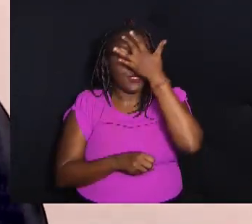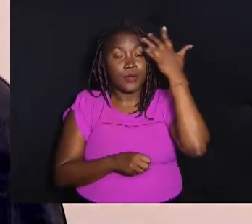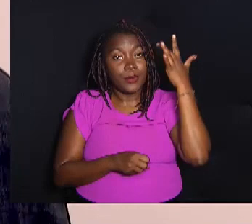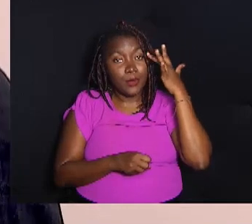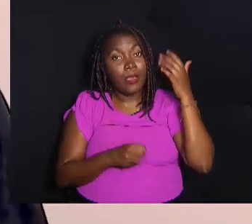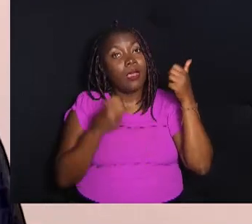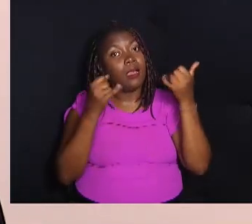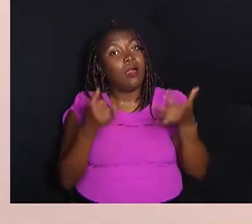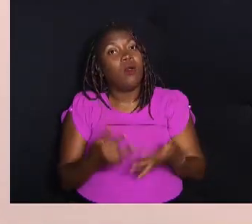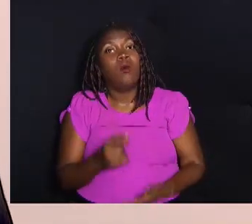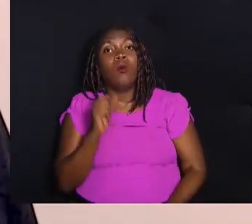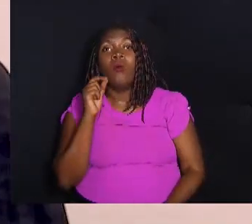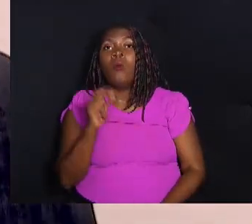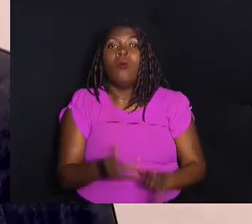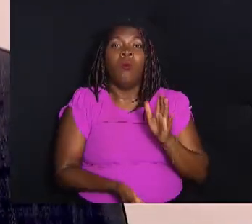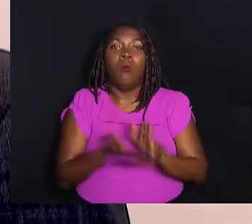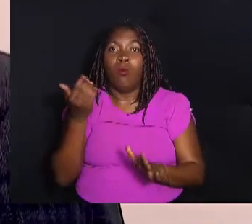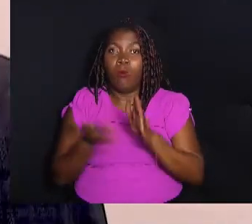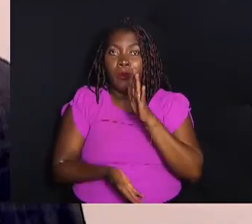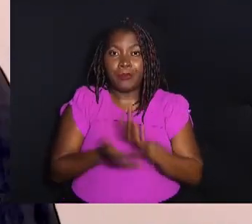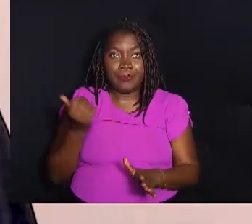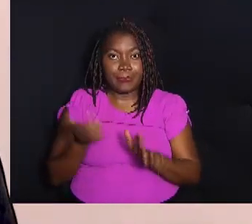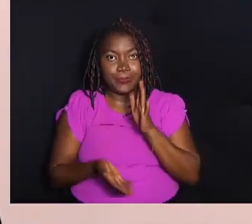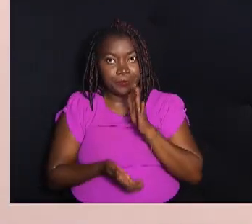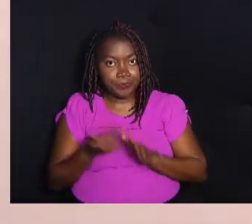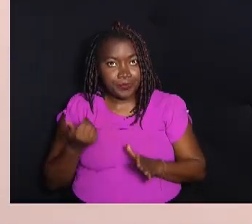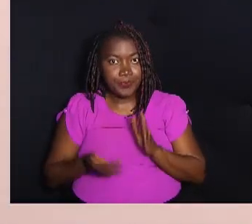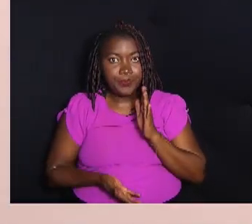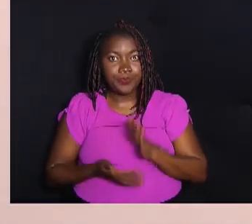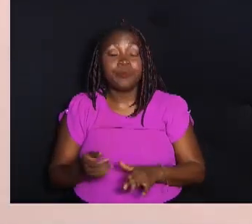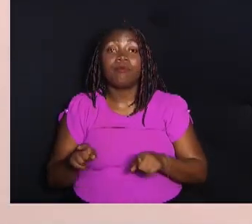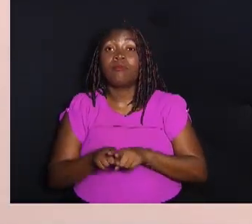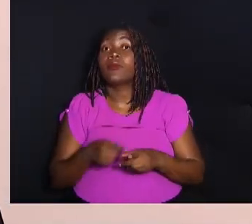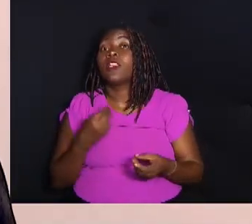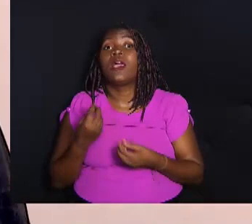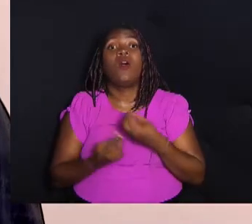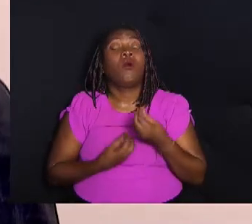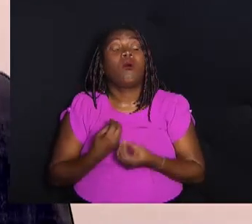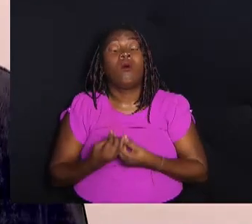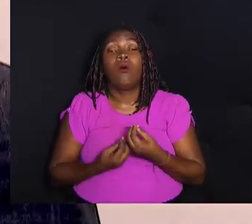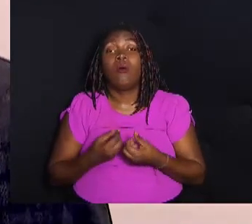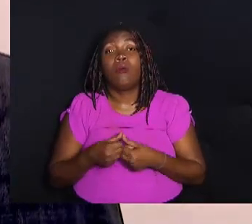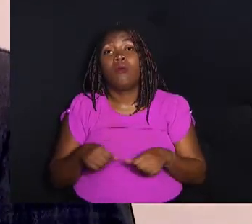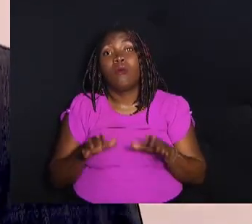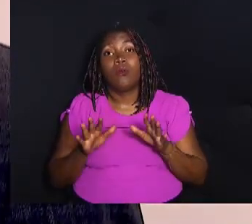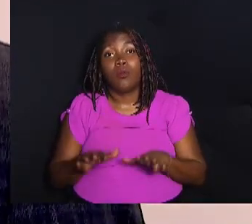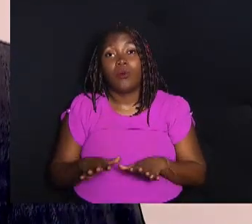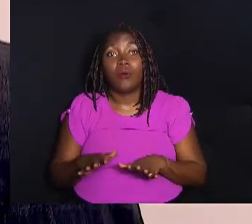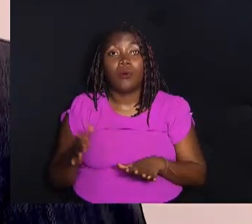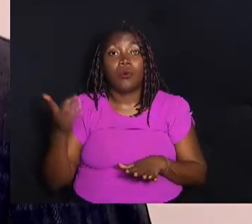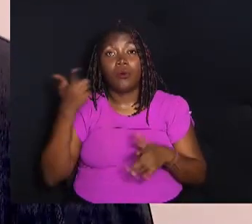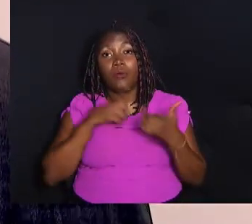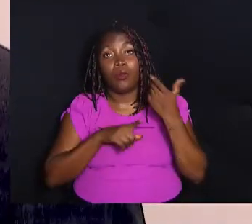pé está a descontaminação eh E como vão ficar o o os adquirentes daqueles daqueles